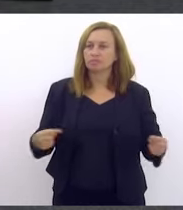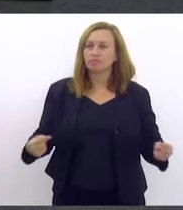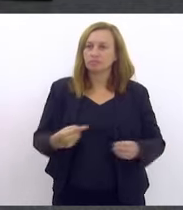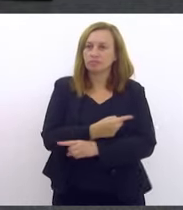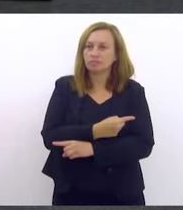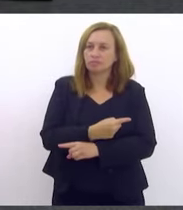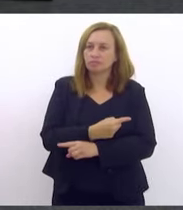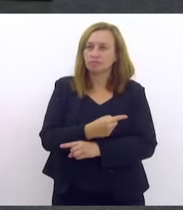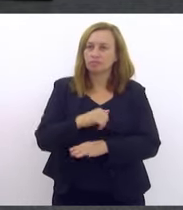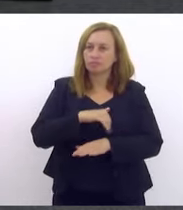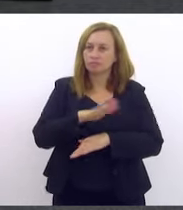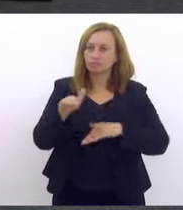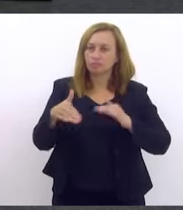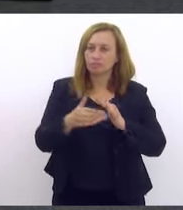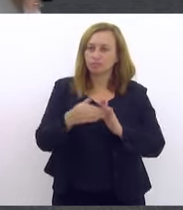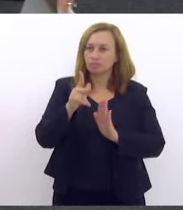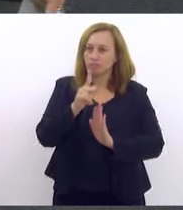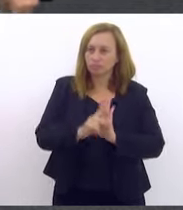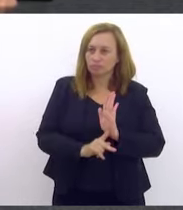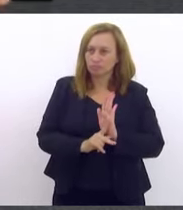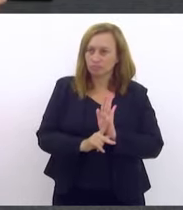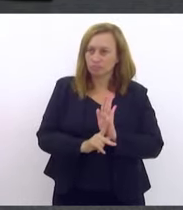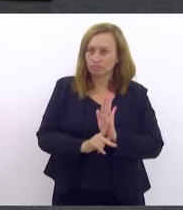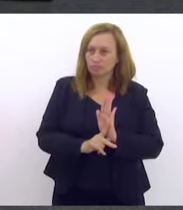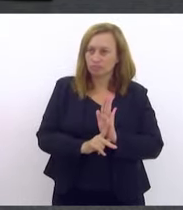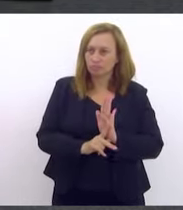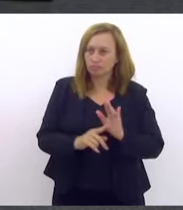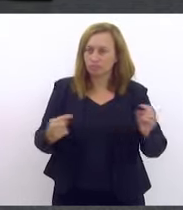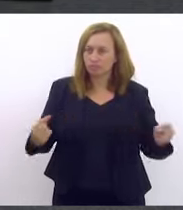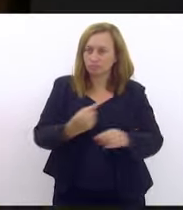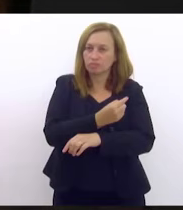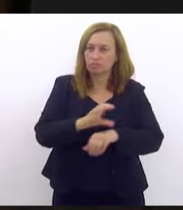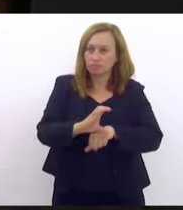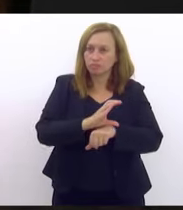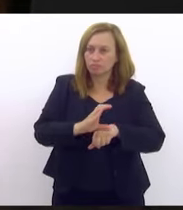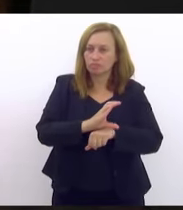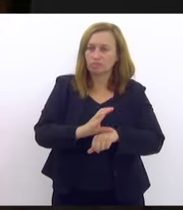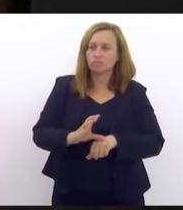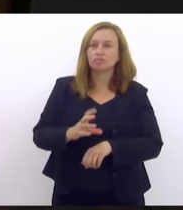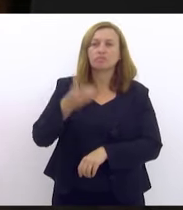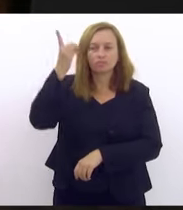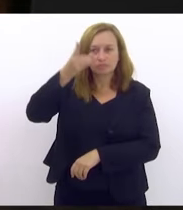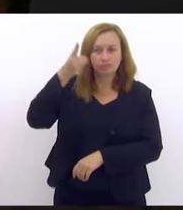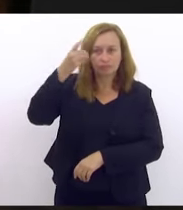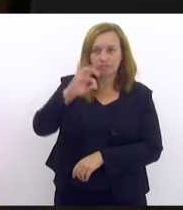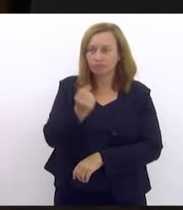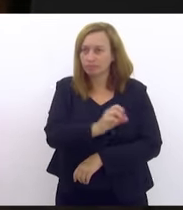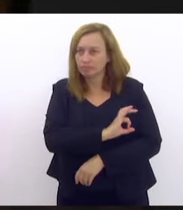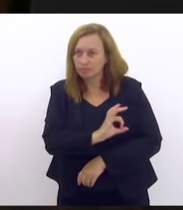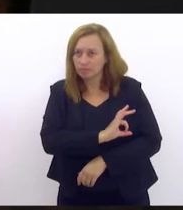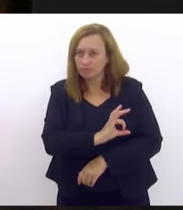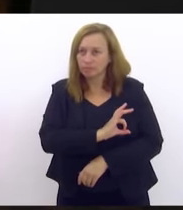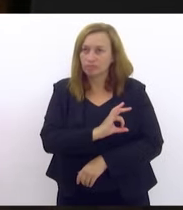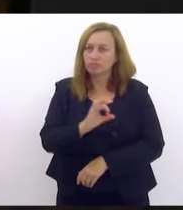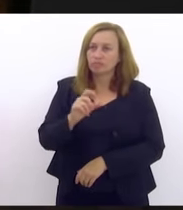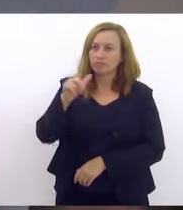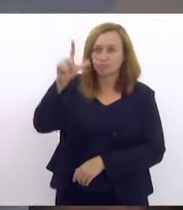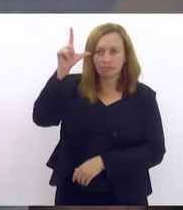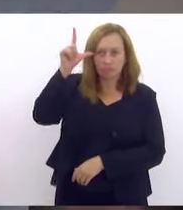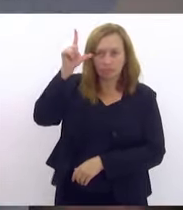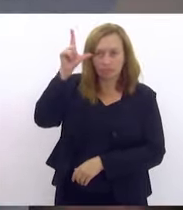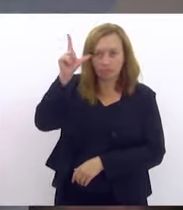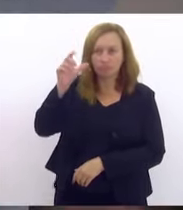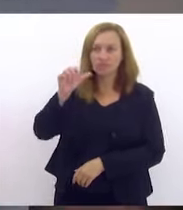contrário totalmente ao projeto por ser inconstitucional. Luiz Paulo, Marta Rocha, Lucinha,